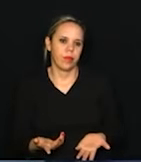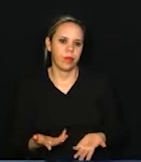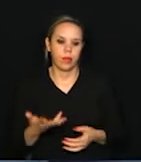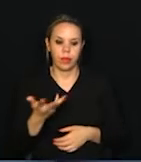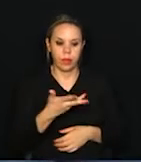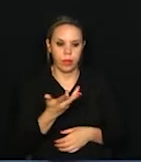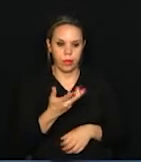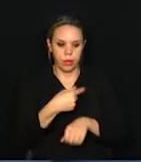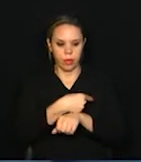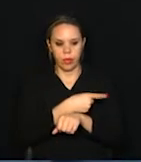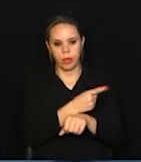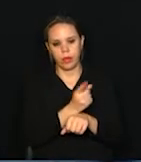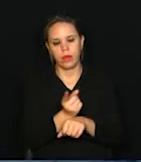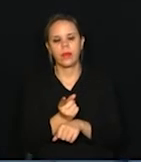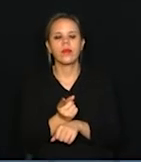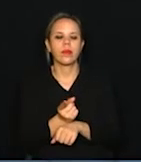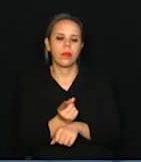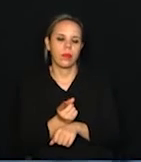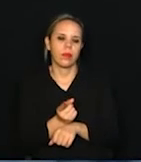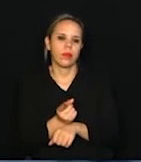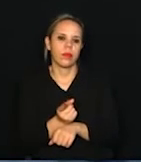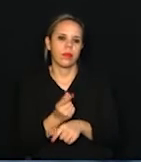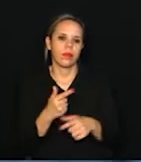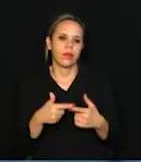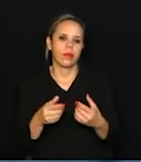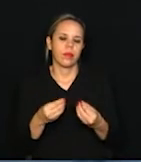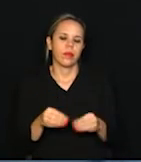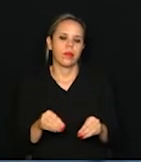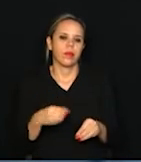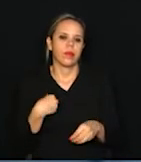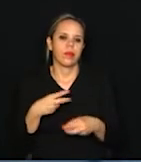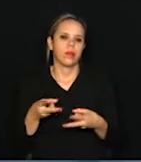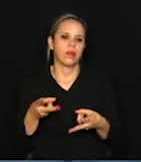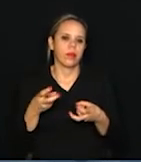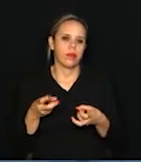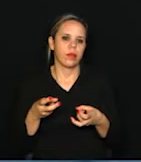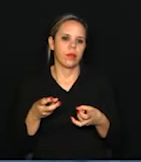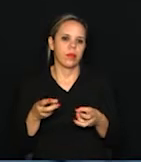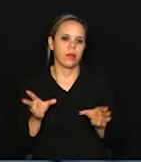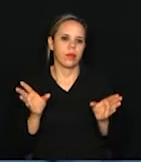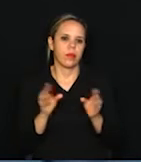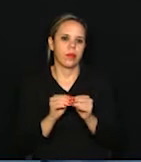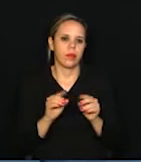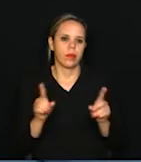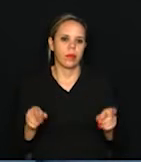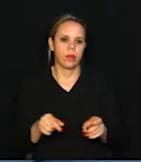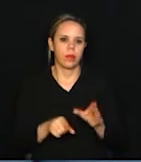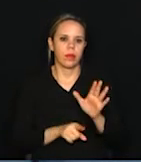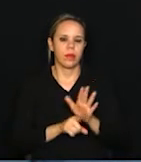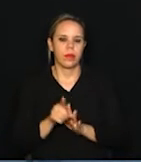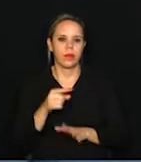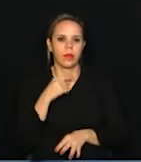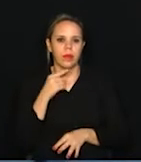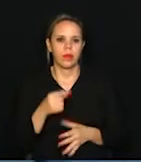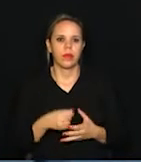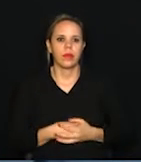velocidade é o maior índice. E eu observando, fecho aqui meu